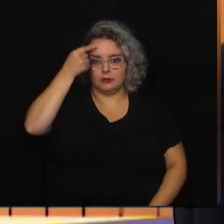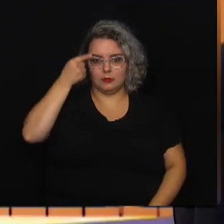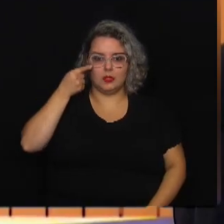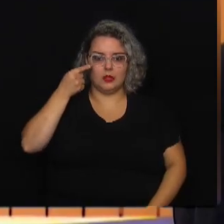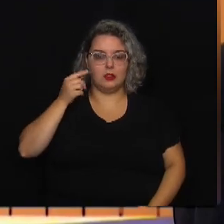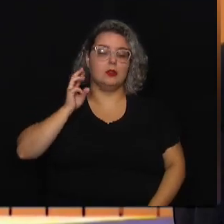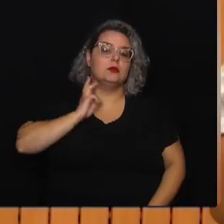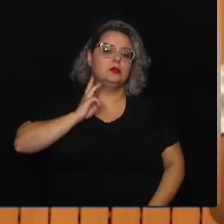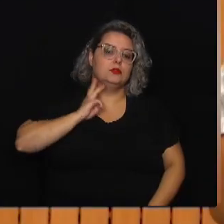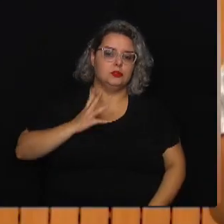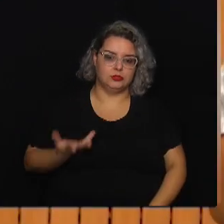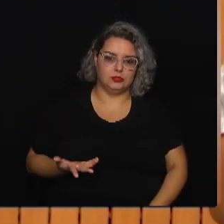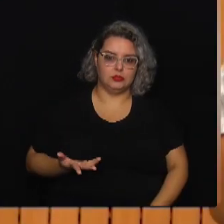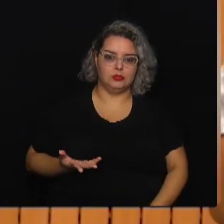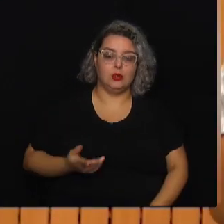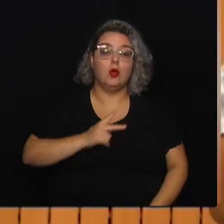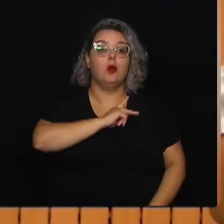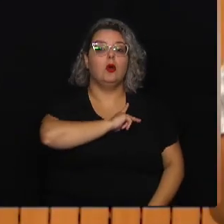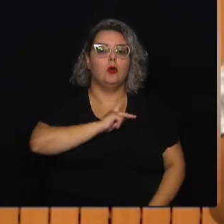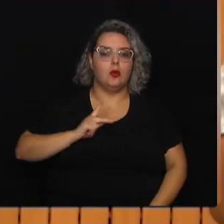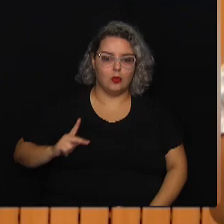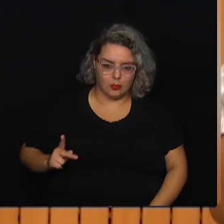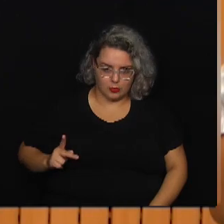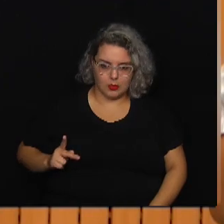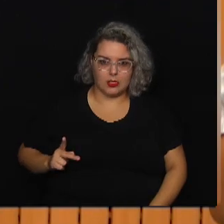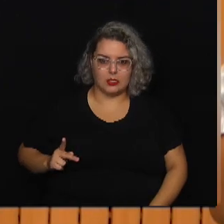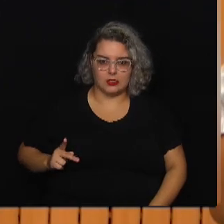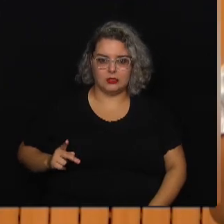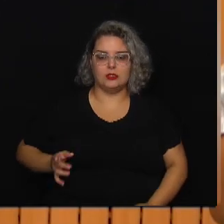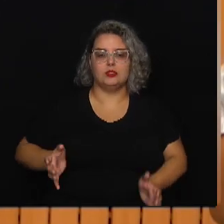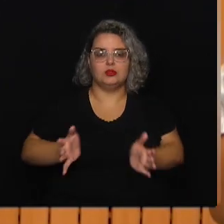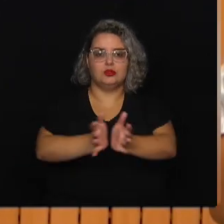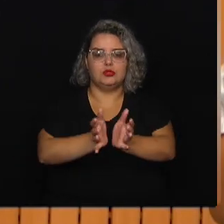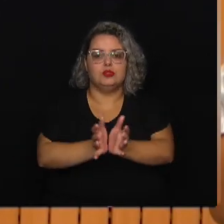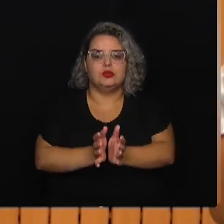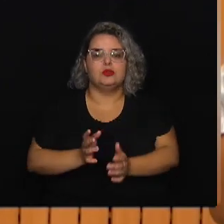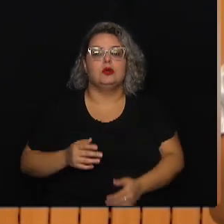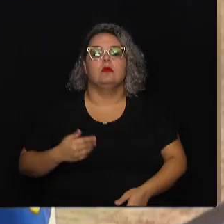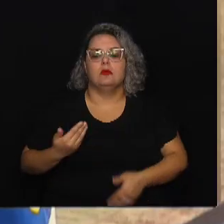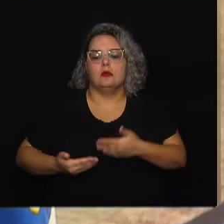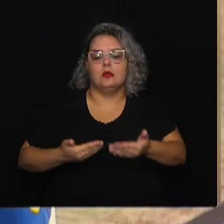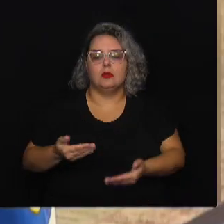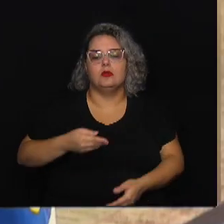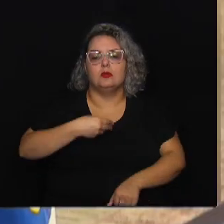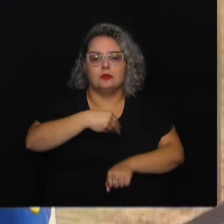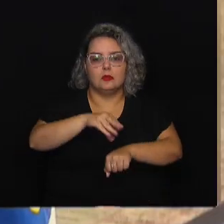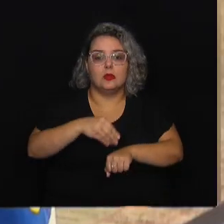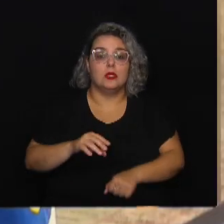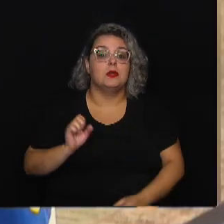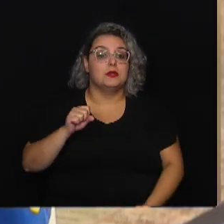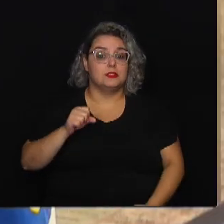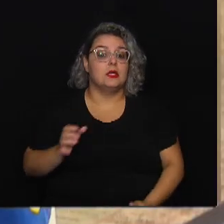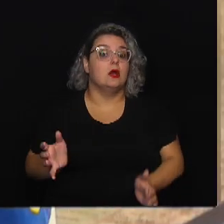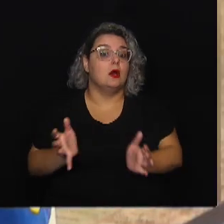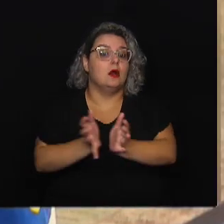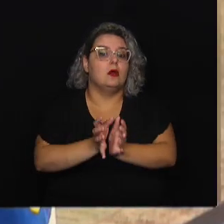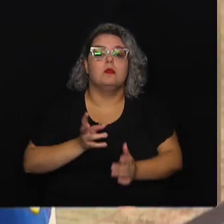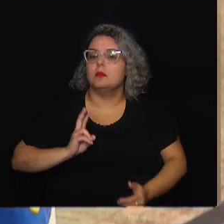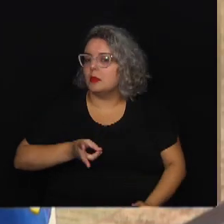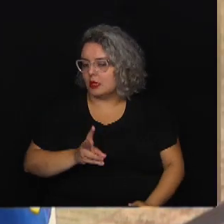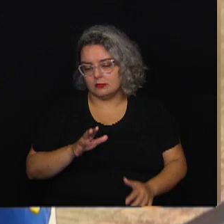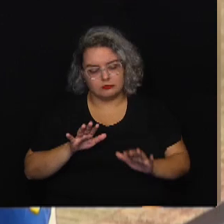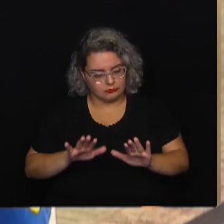e Cecílio Santos. O presidente do colegiado comentou os próximos encaminhamentos. Sim, a comissão é